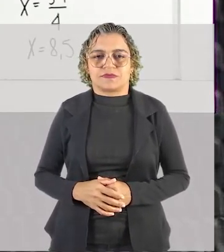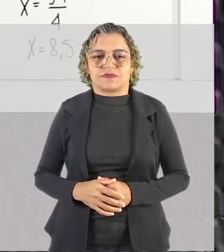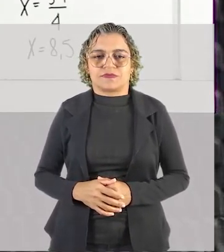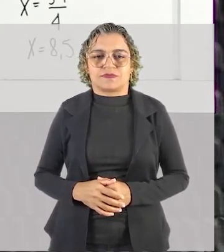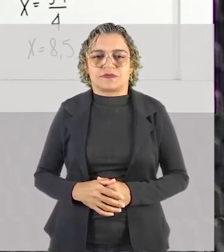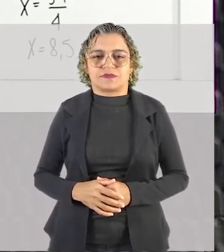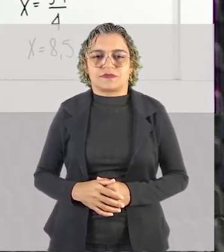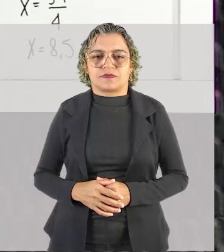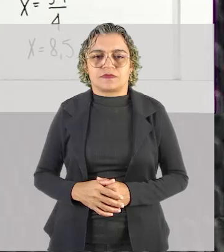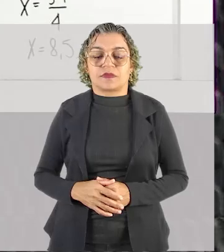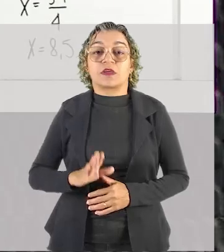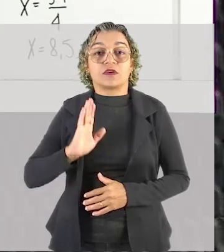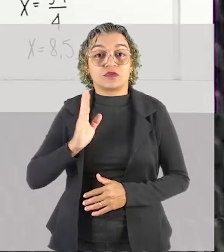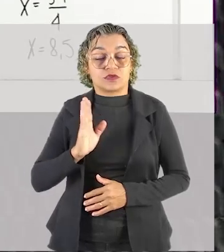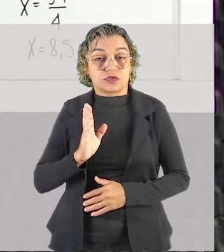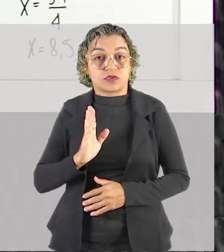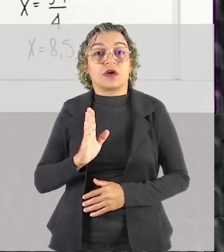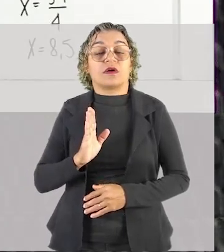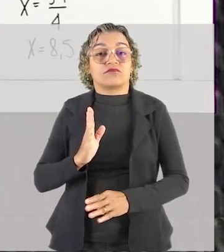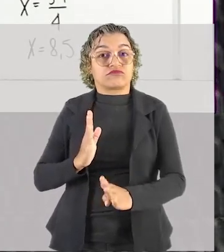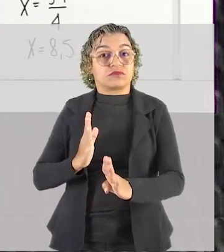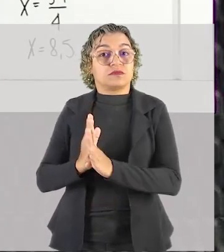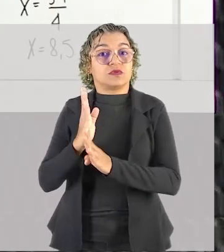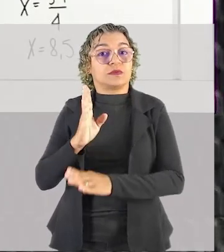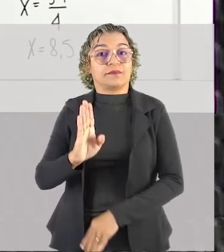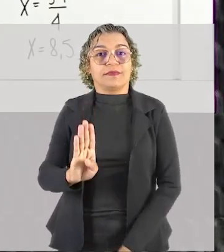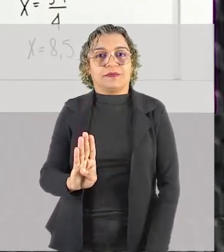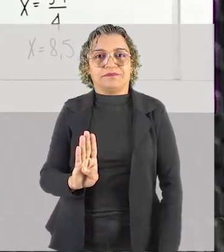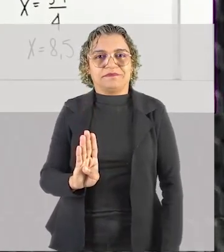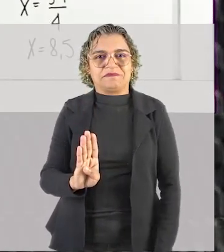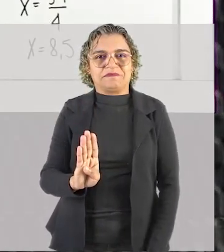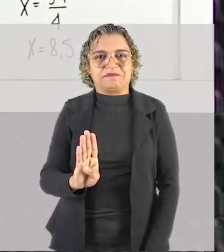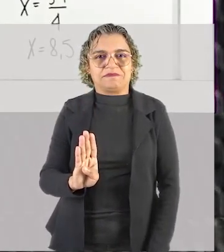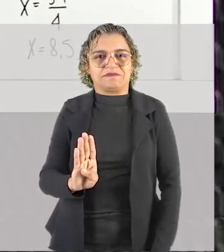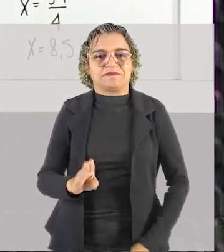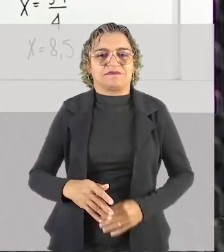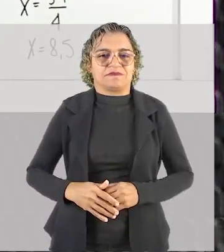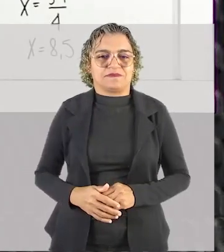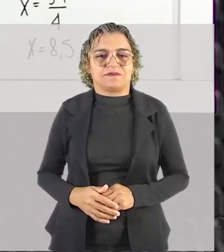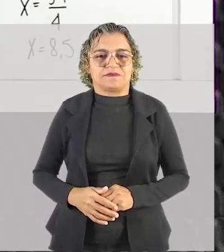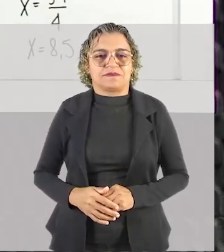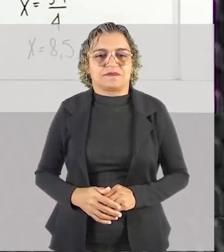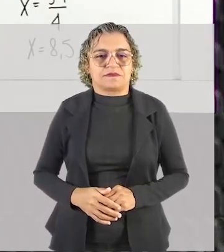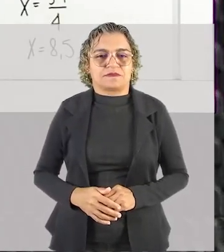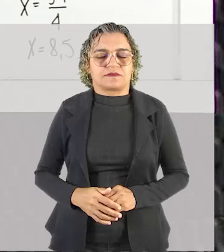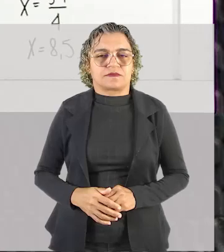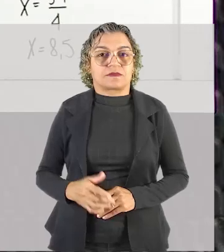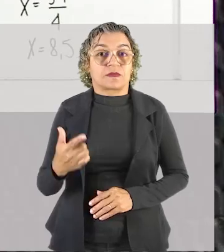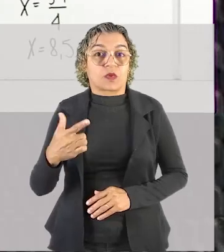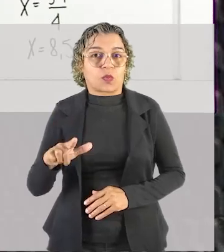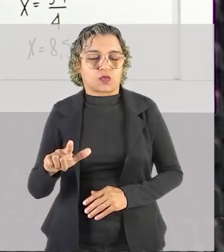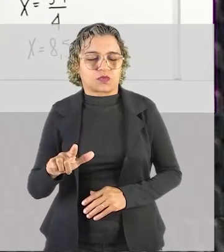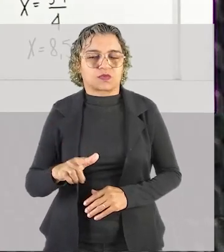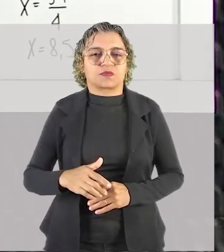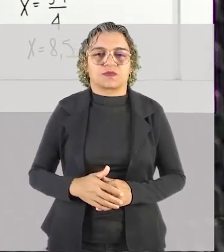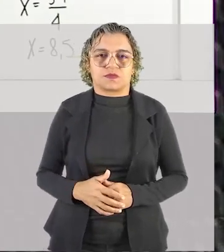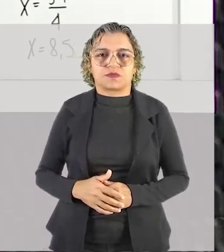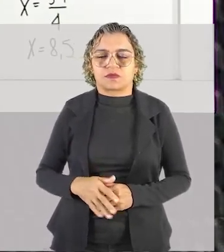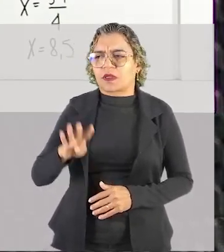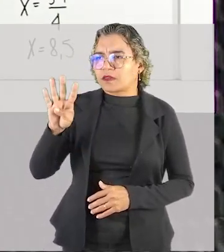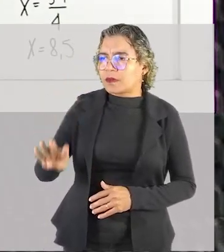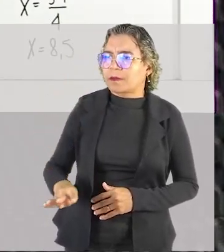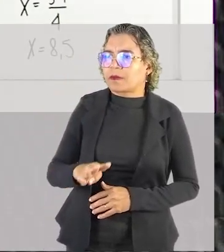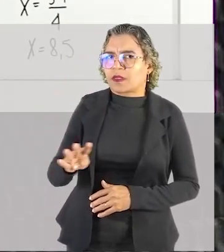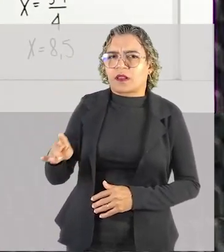Beleza? Então veja que já encontrei o coeficiente B. Tá? Vamos buscar um outro par. Na tabela